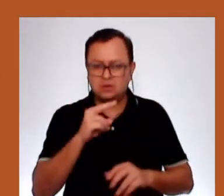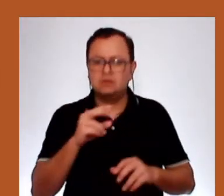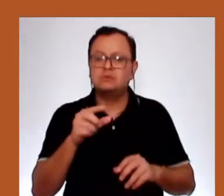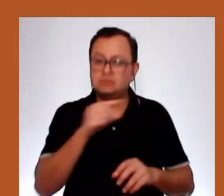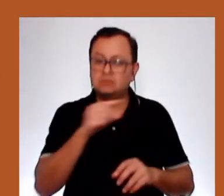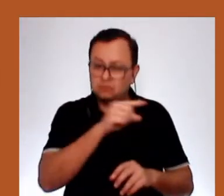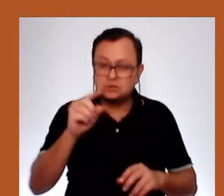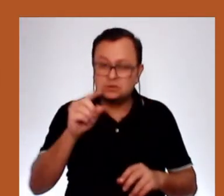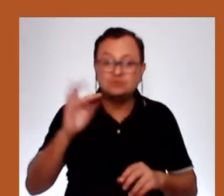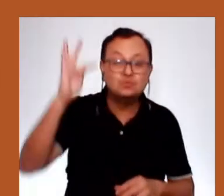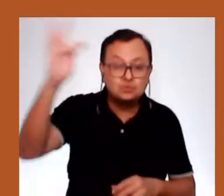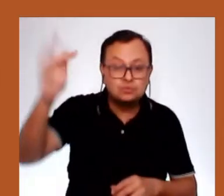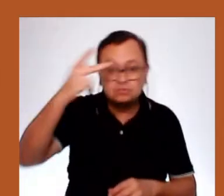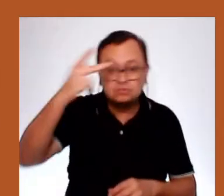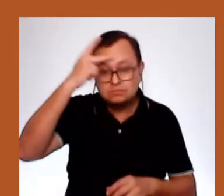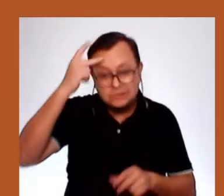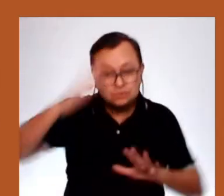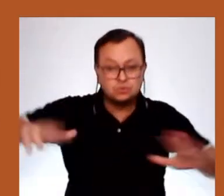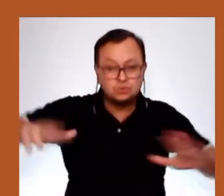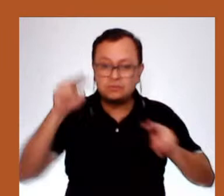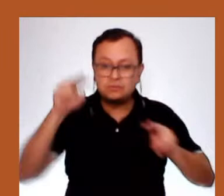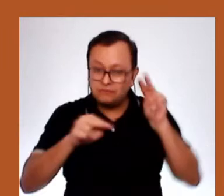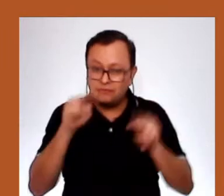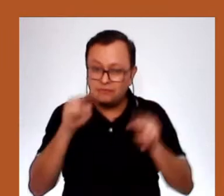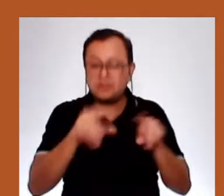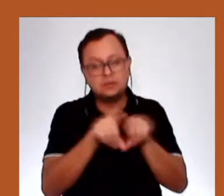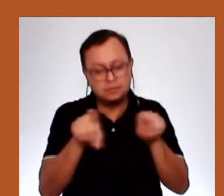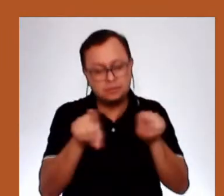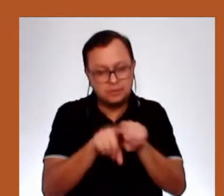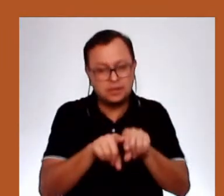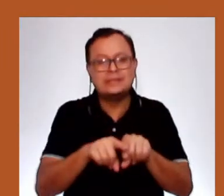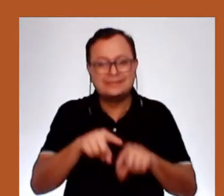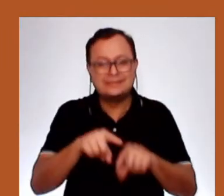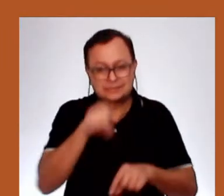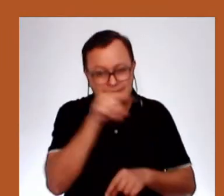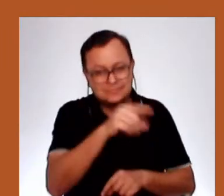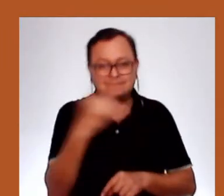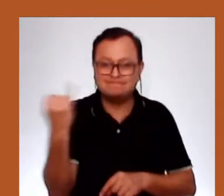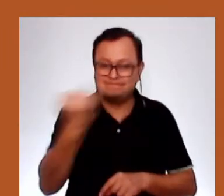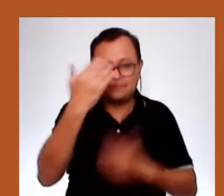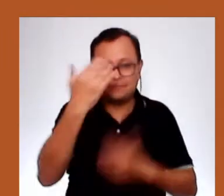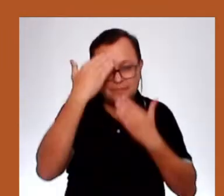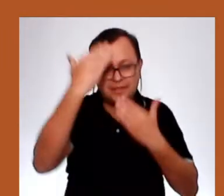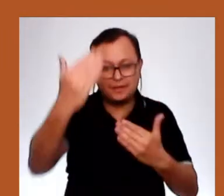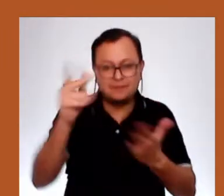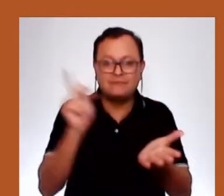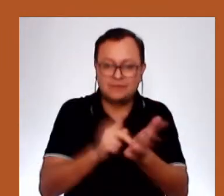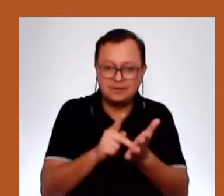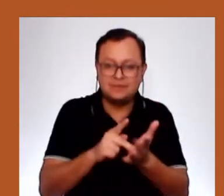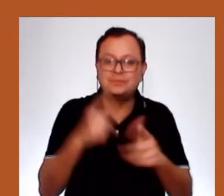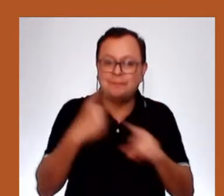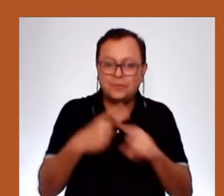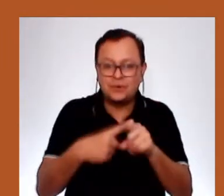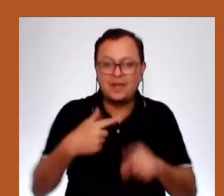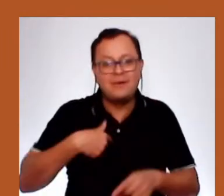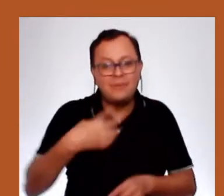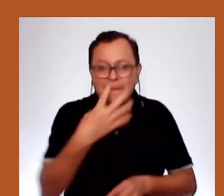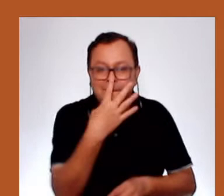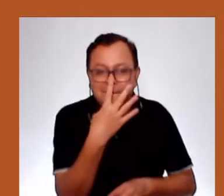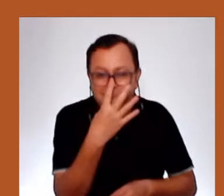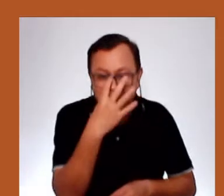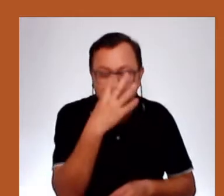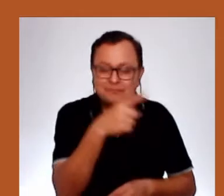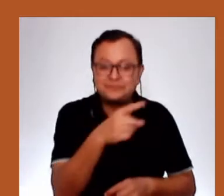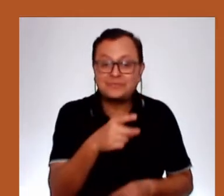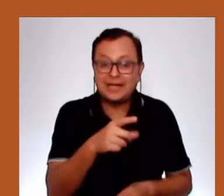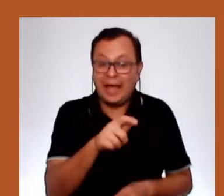realmente de vocês. Então, obrigada de verdade, porque sou fã de tudo. Tem o selo SESC, a